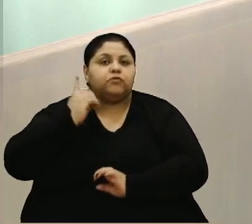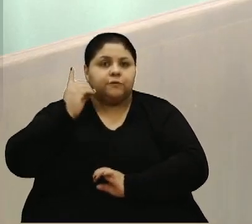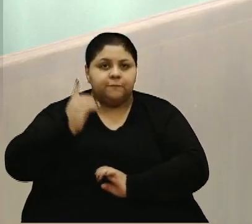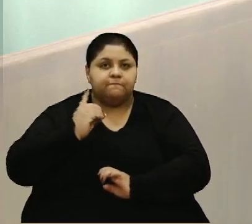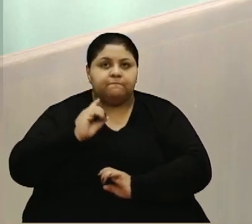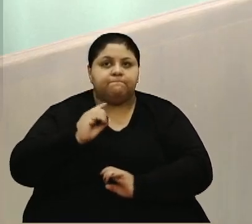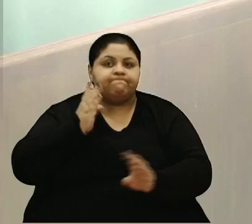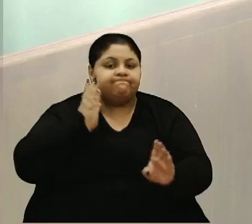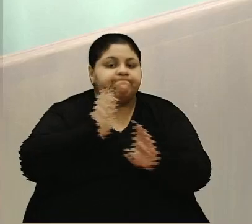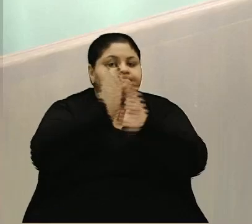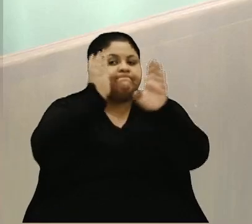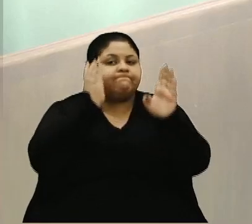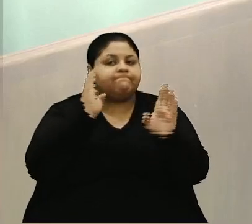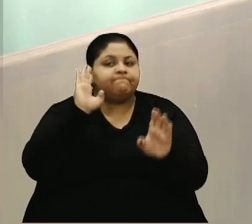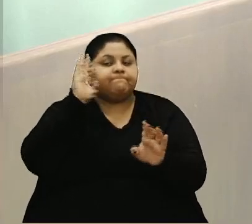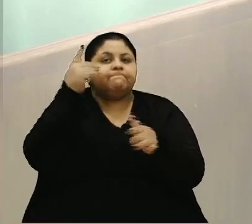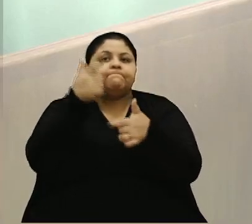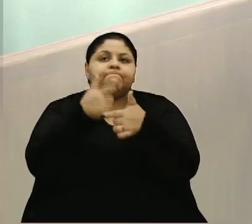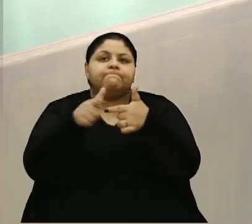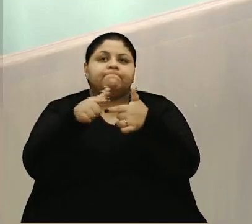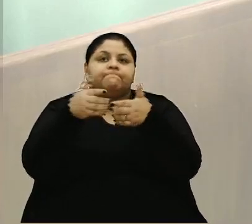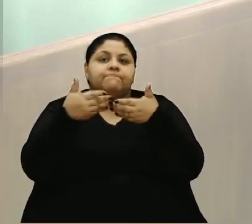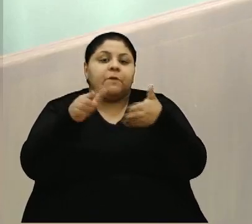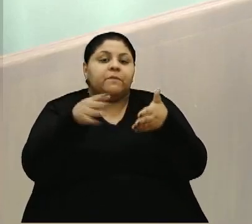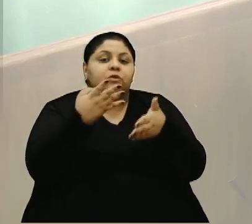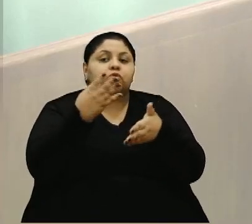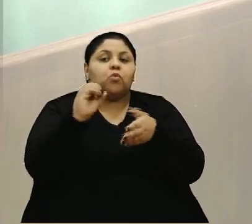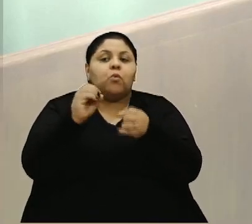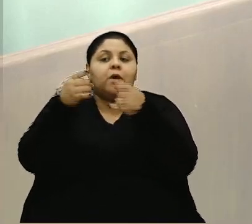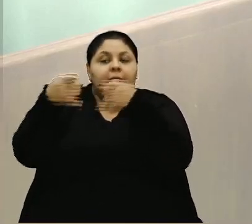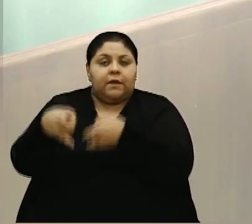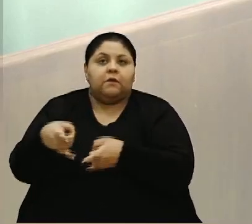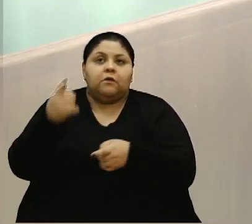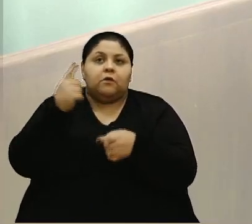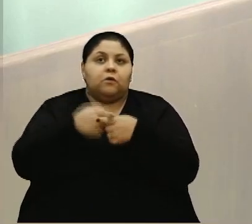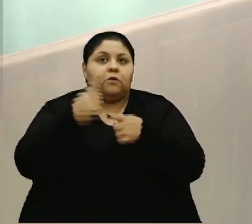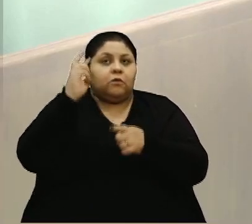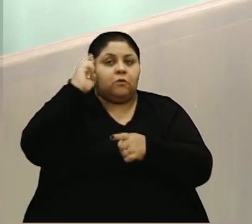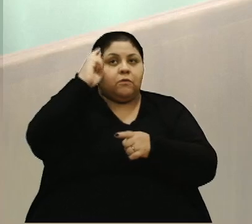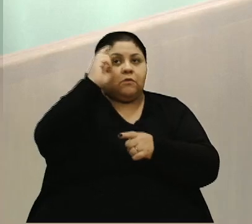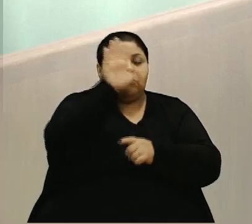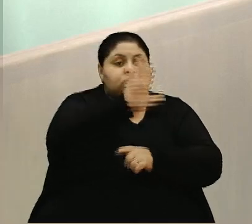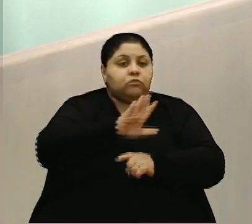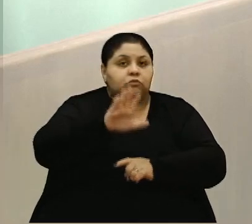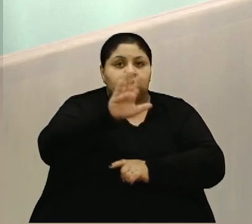ache uma saída para abrir os 40 leitos. Porque, segundo o diretor do Hospital Geral,